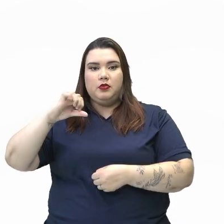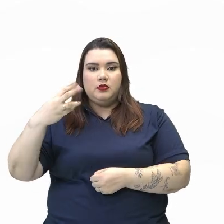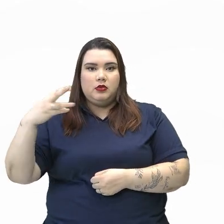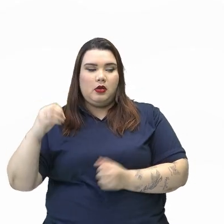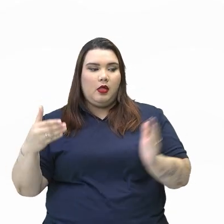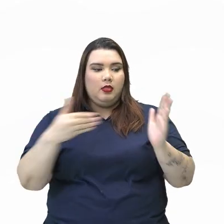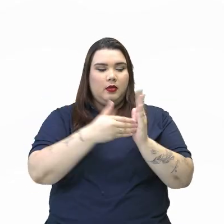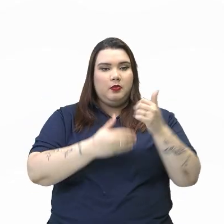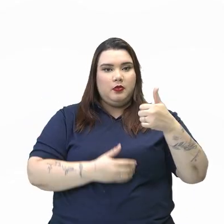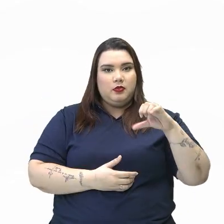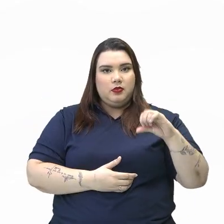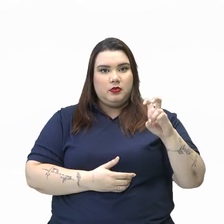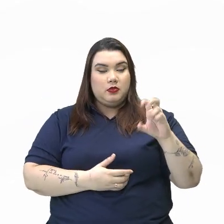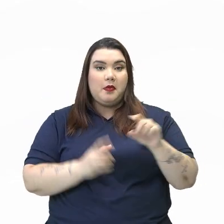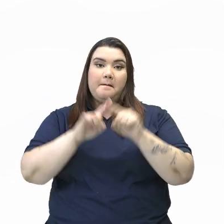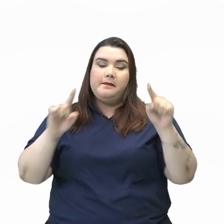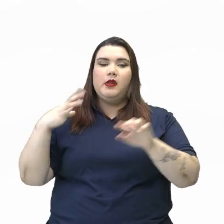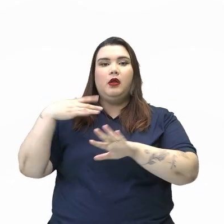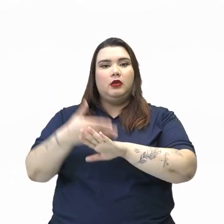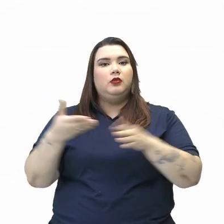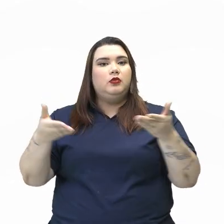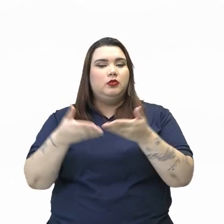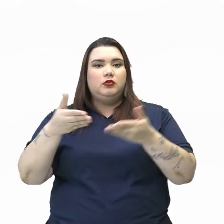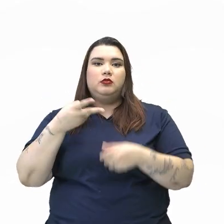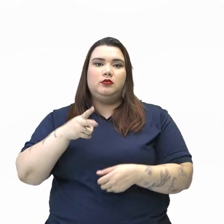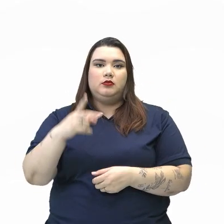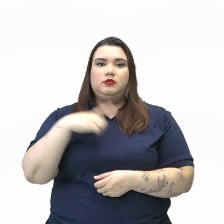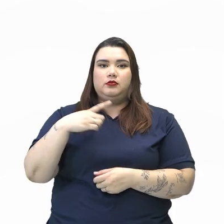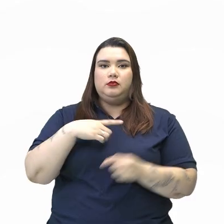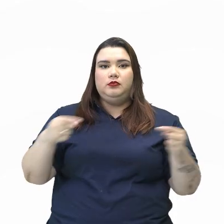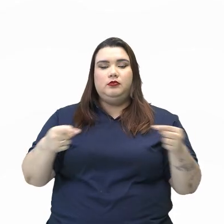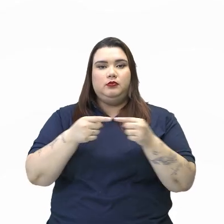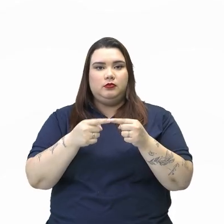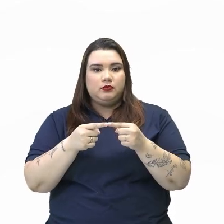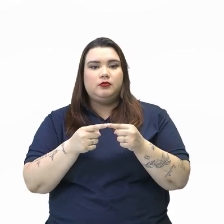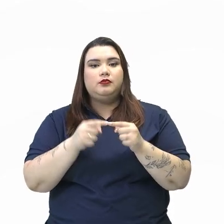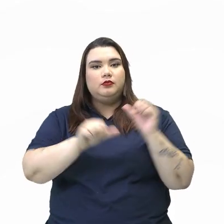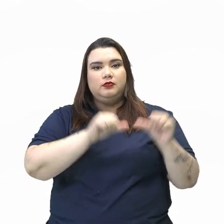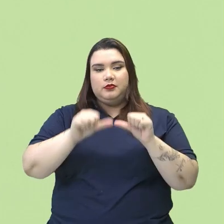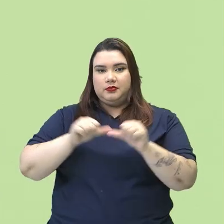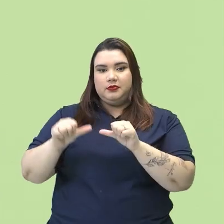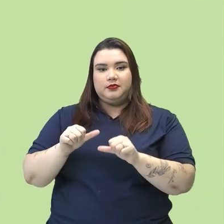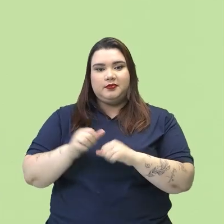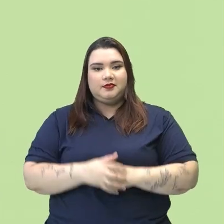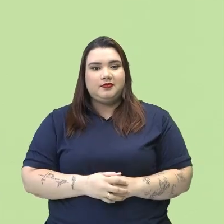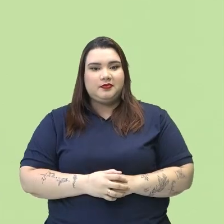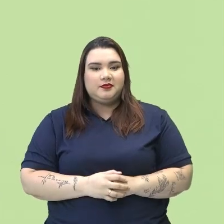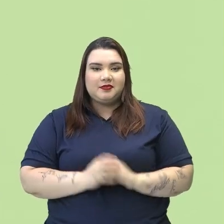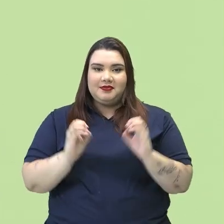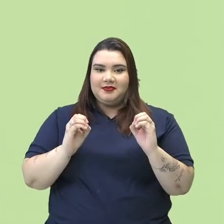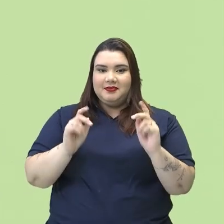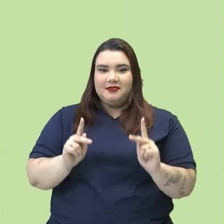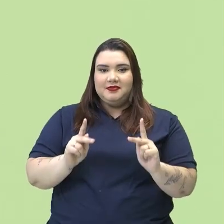até 1950, mas até hoje ainda sofre mudanças.